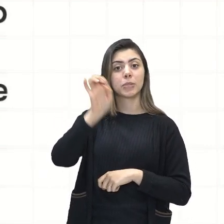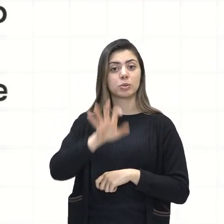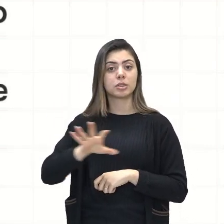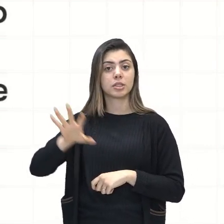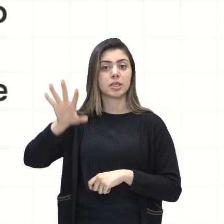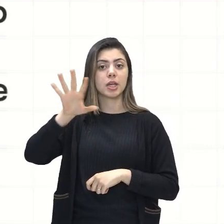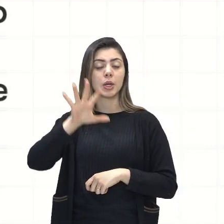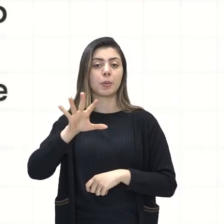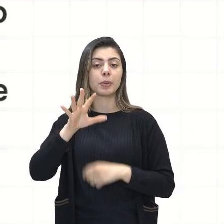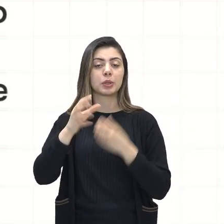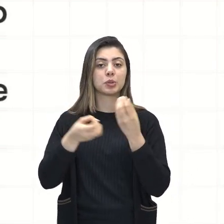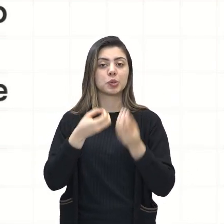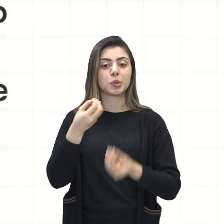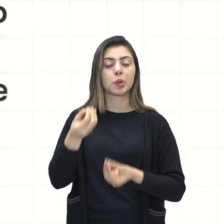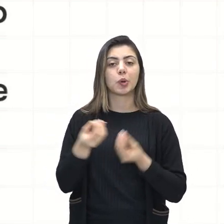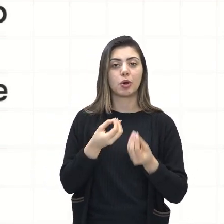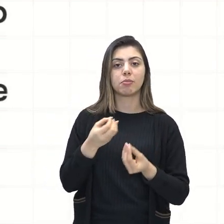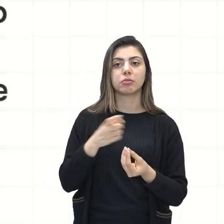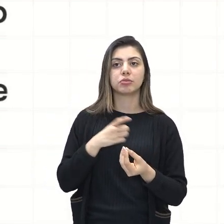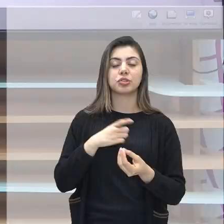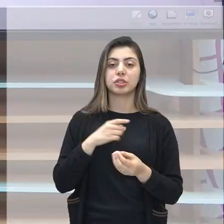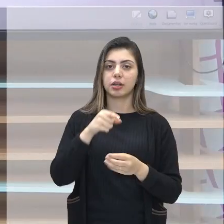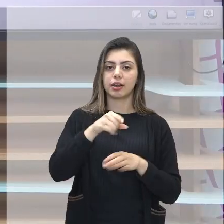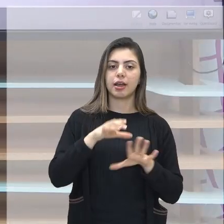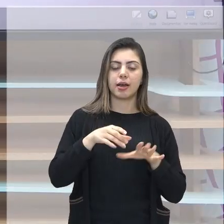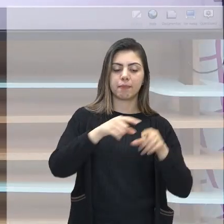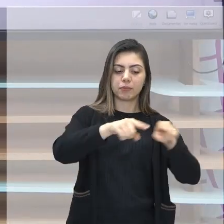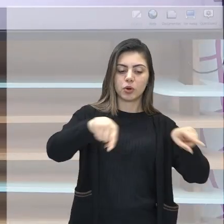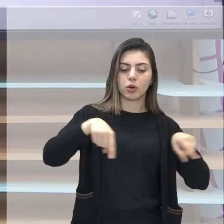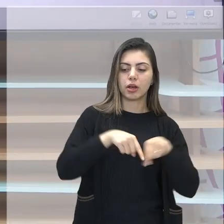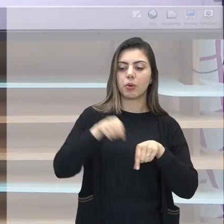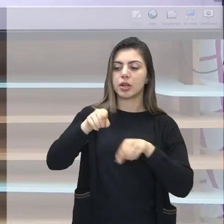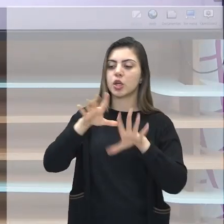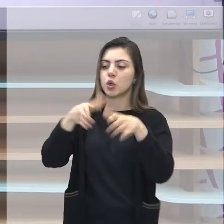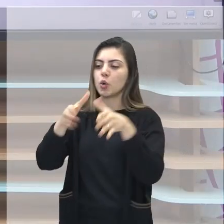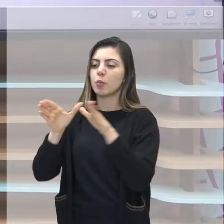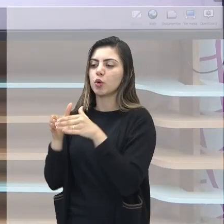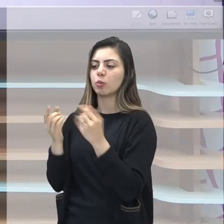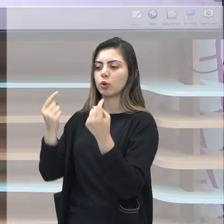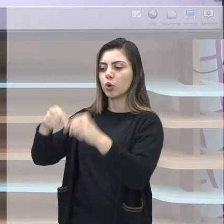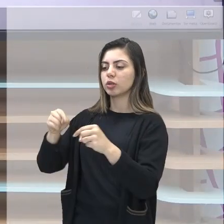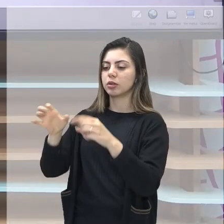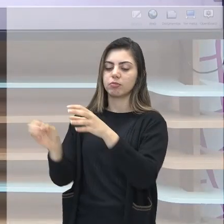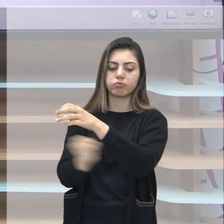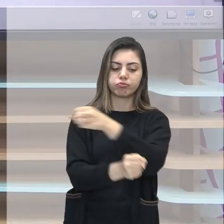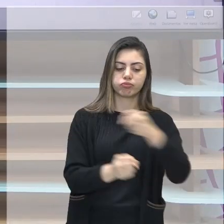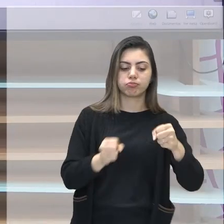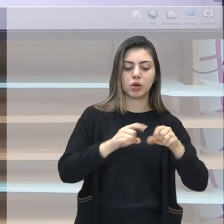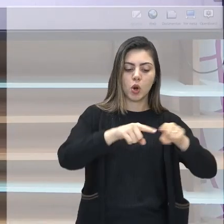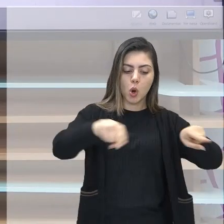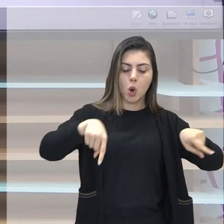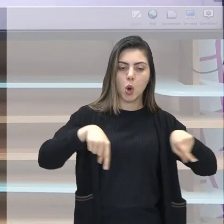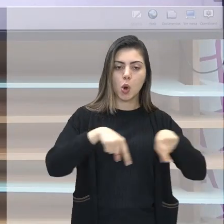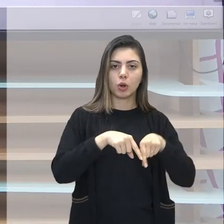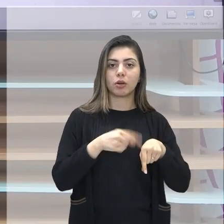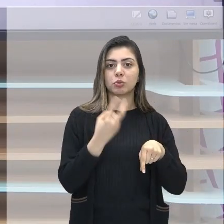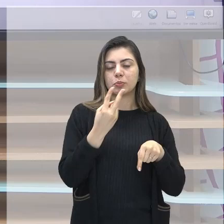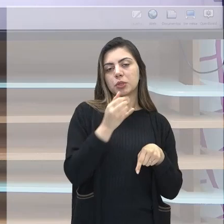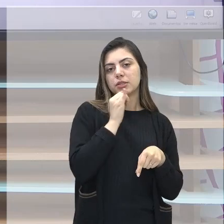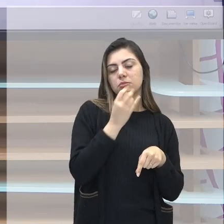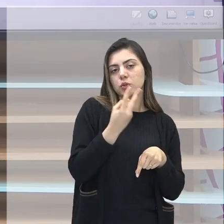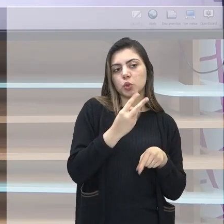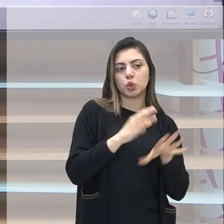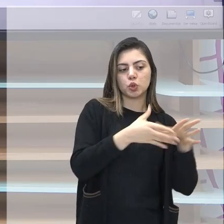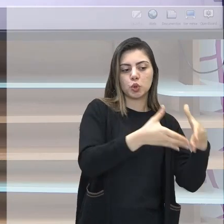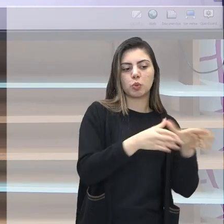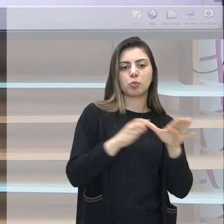acabaram agrupando dentro de um mesmo território grupos étnicos rivais. Então eles colocaram dentro de um único território dois grupos, por exemplo,